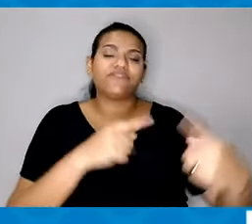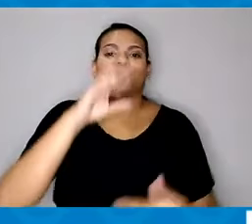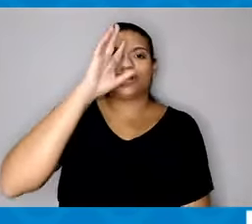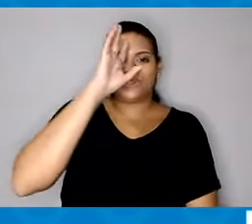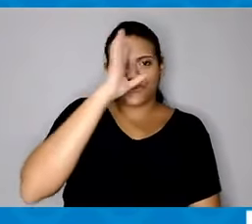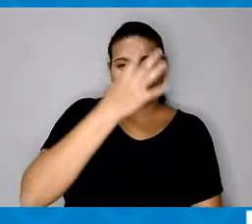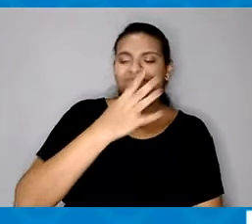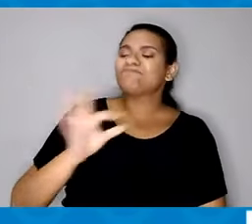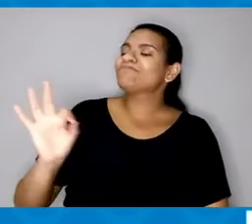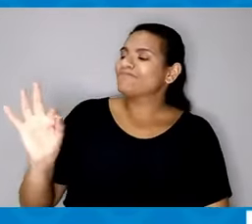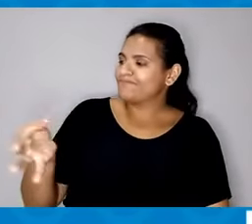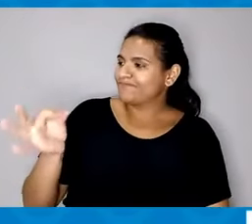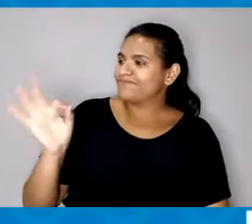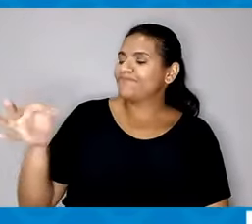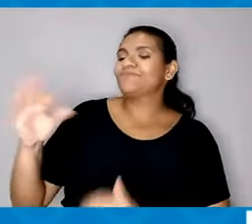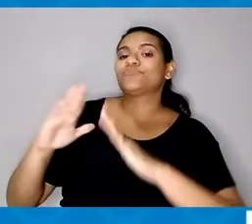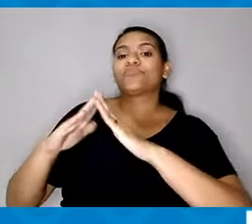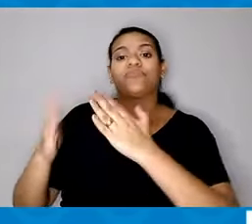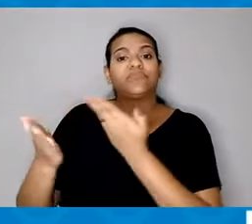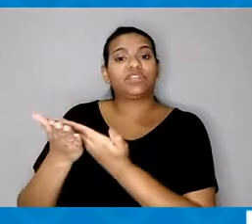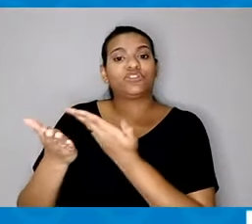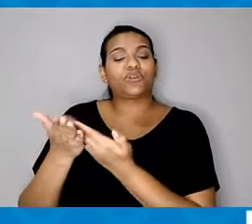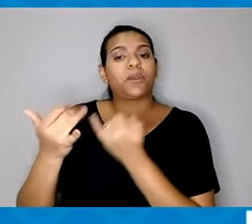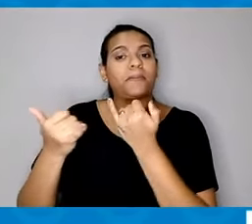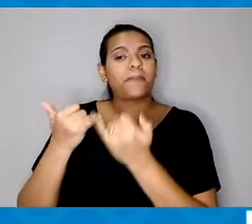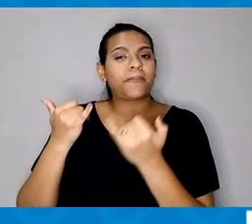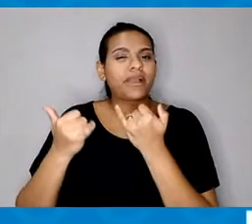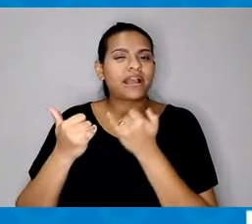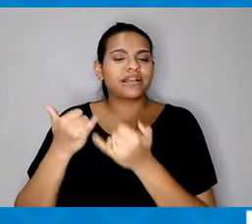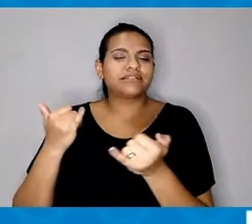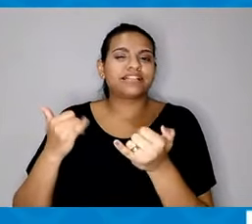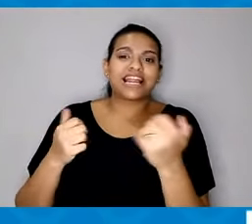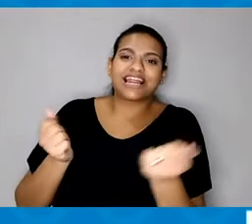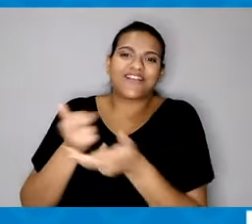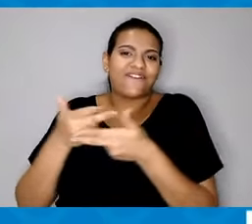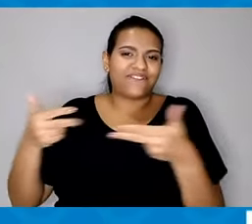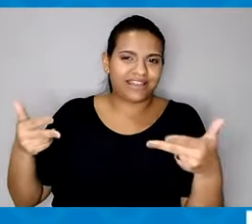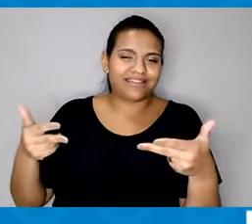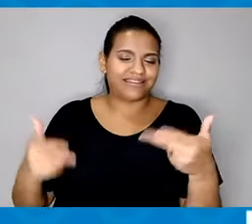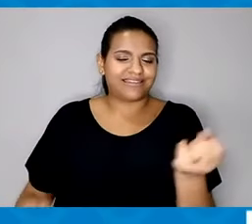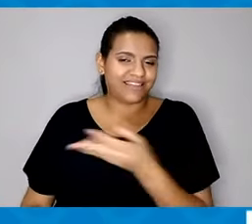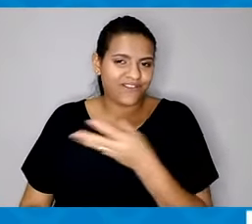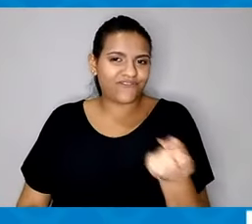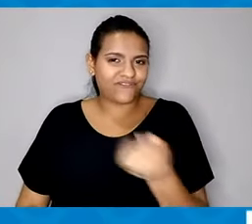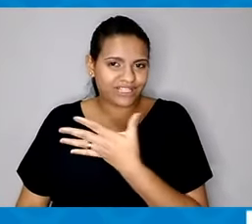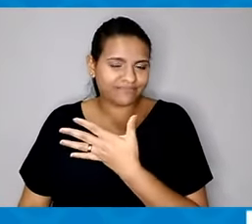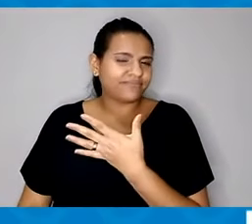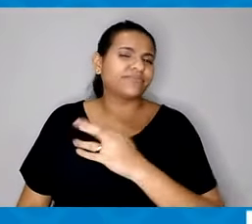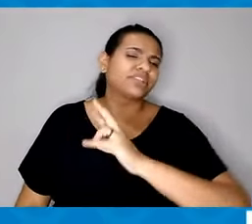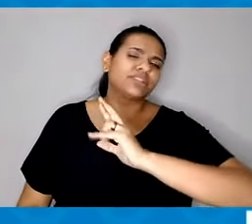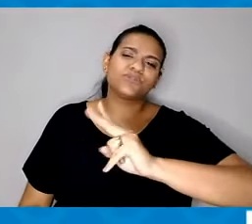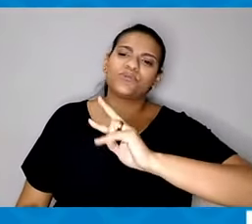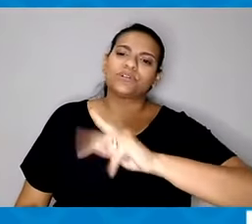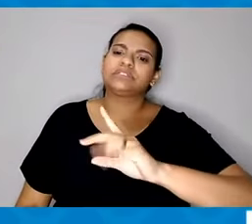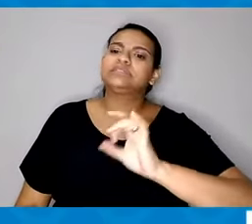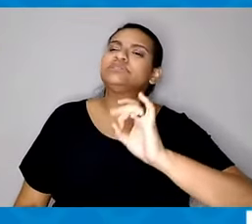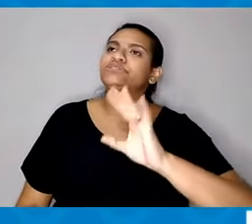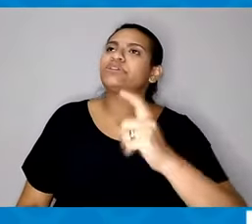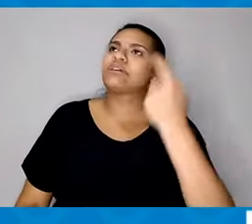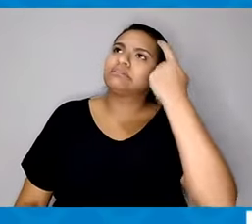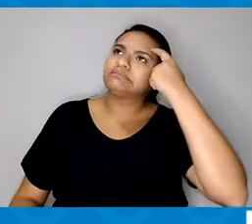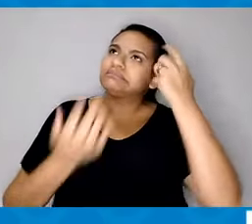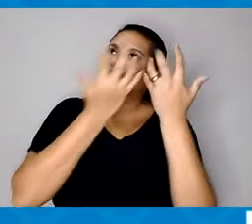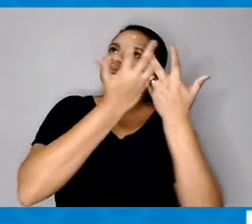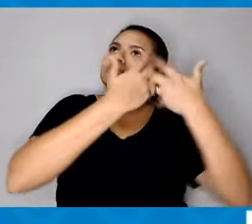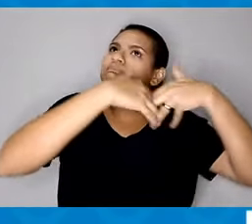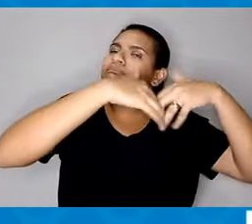de inovação, né? O qual o potencial que não está só no aprendizado de habilidades cognitivas, né? Mas que possibilite